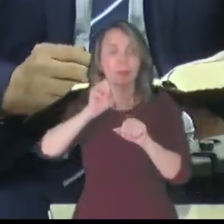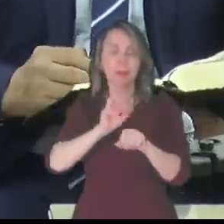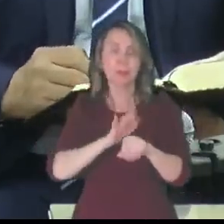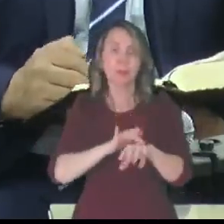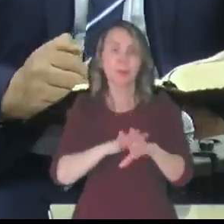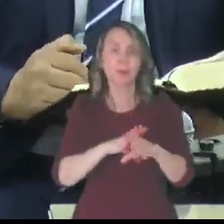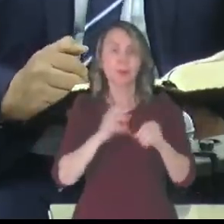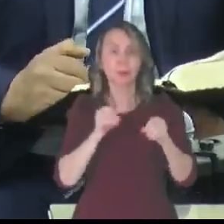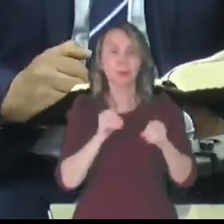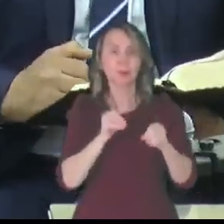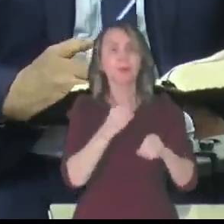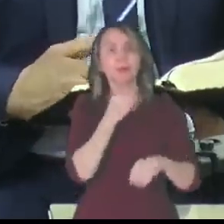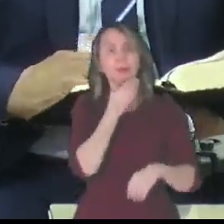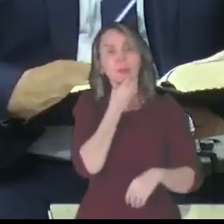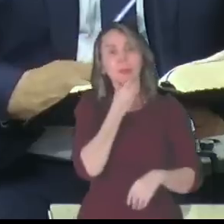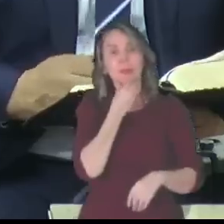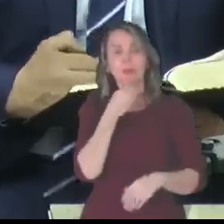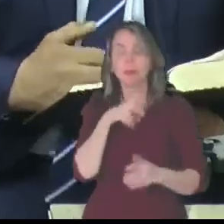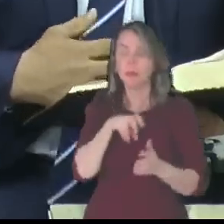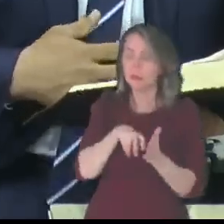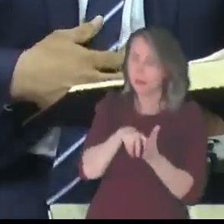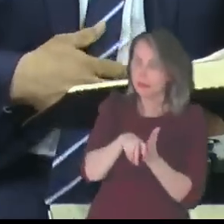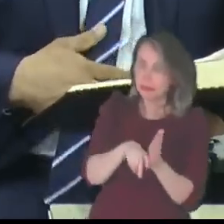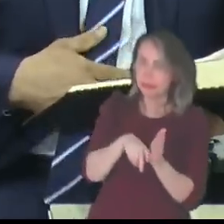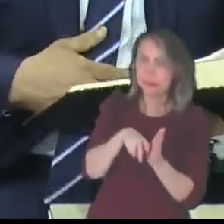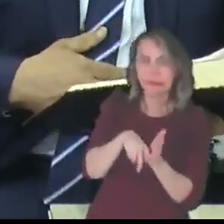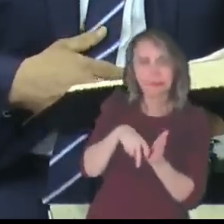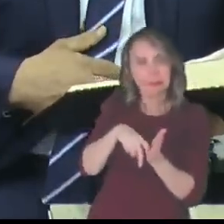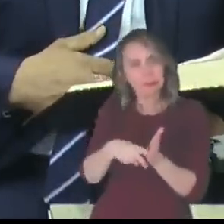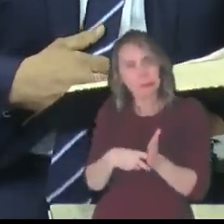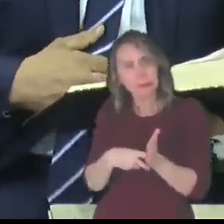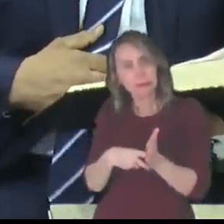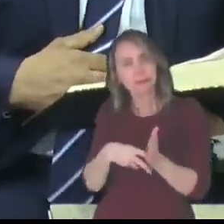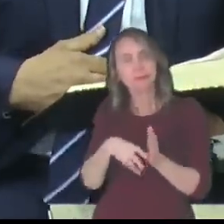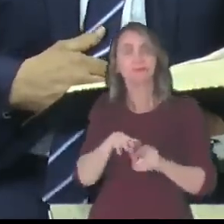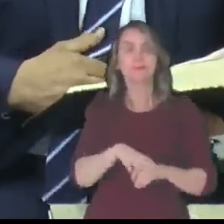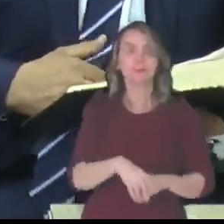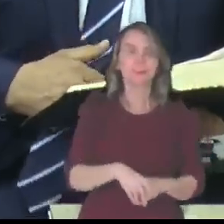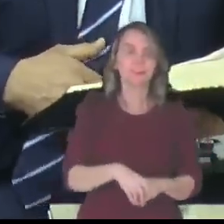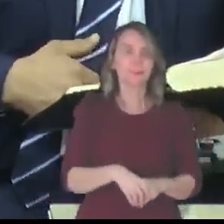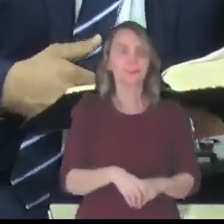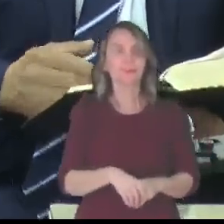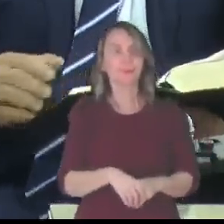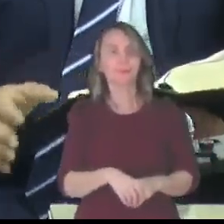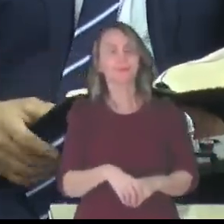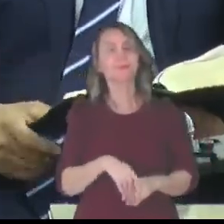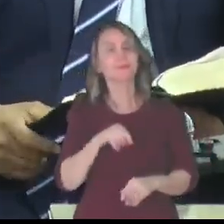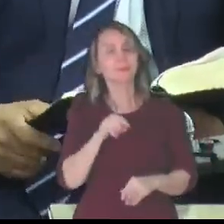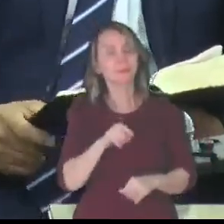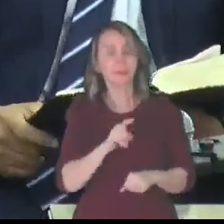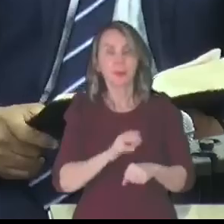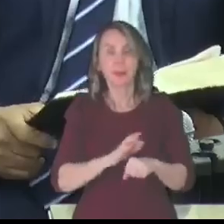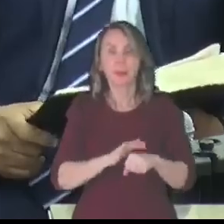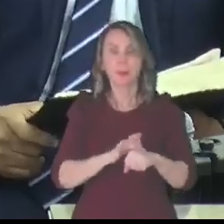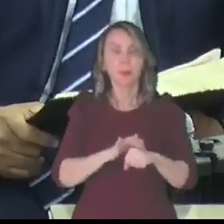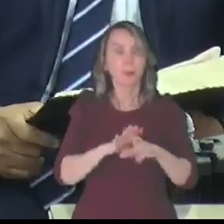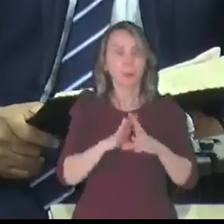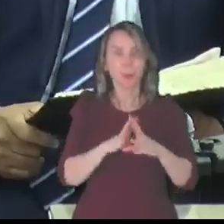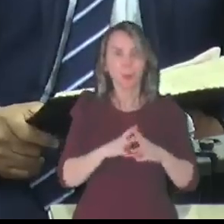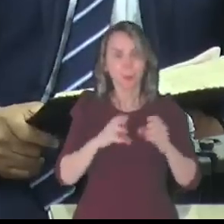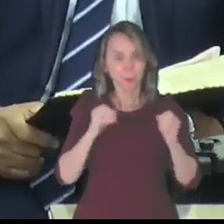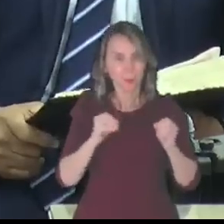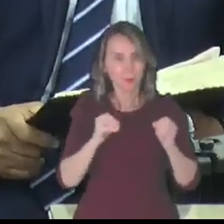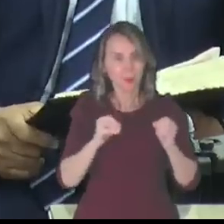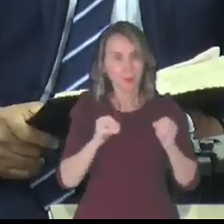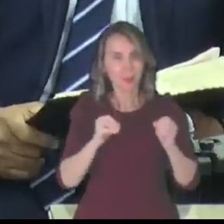paralítico bendito seja Deus e aquela conversão ou melhor aquela cura no